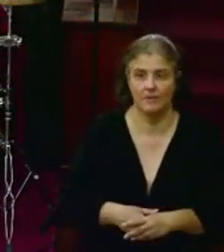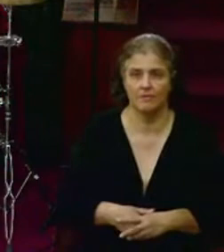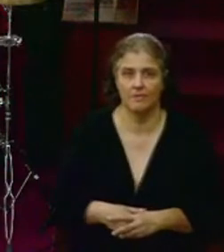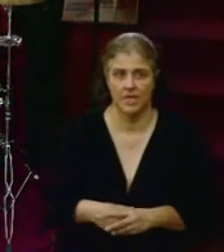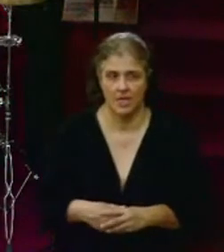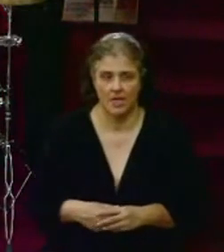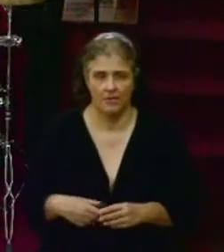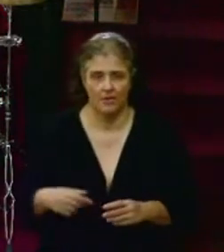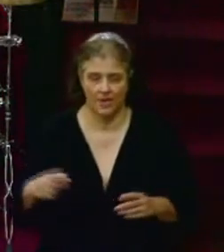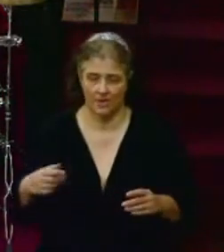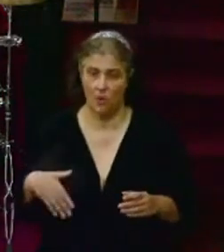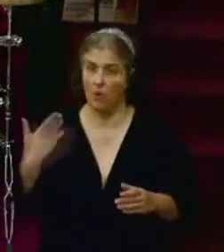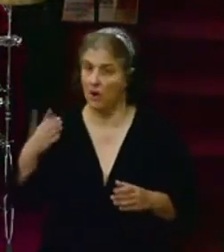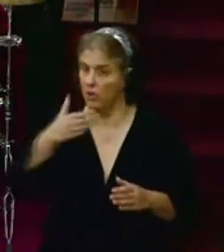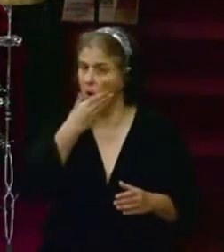essas palavras,